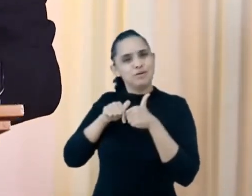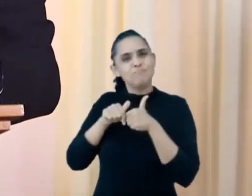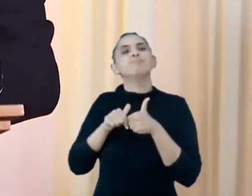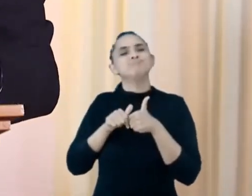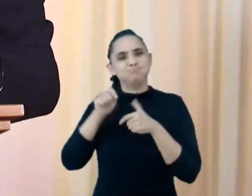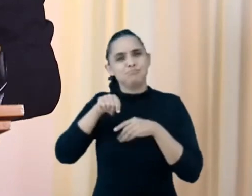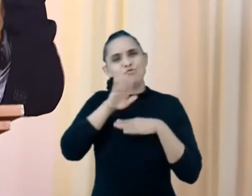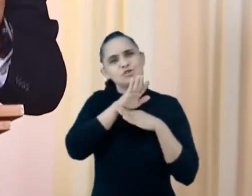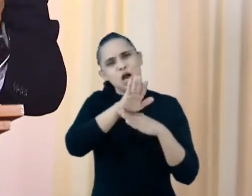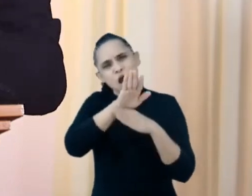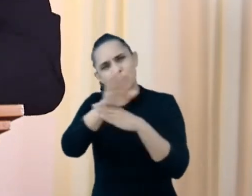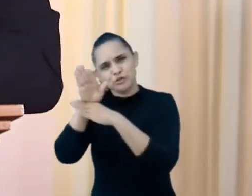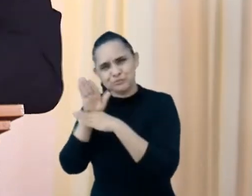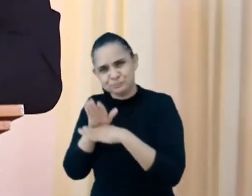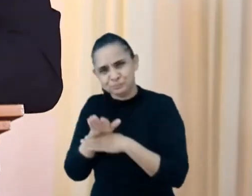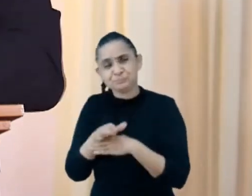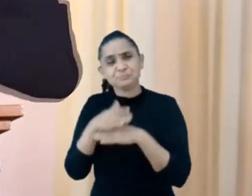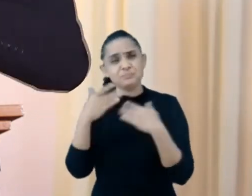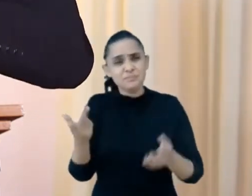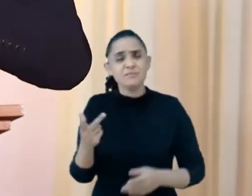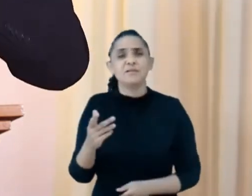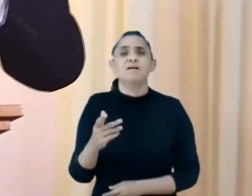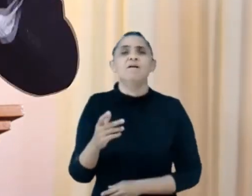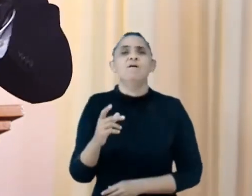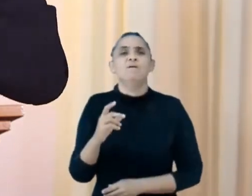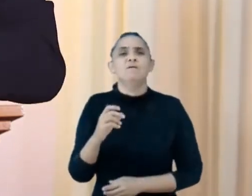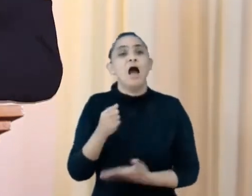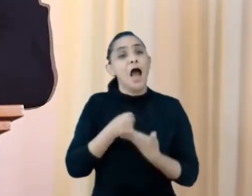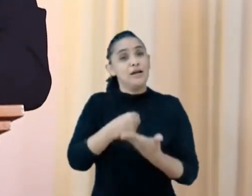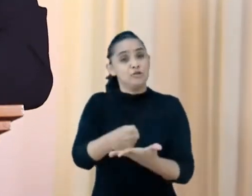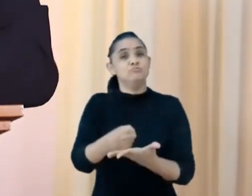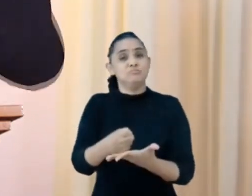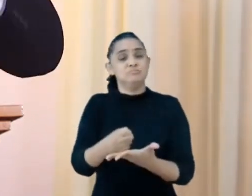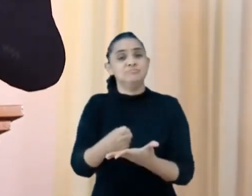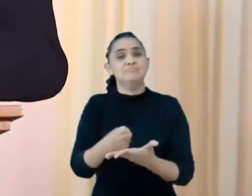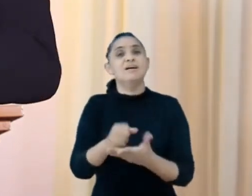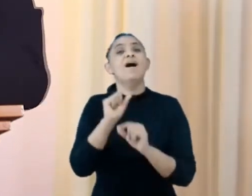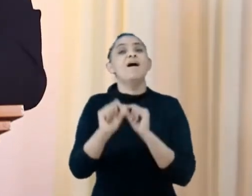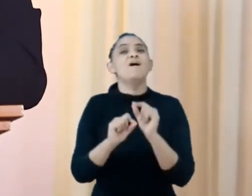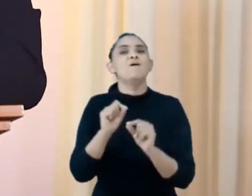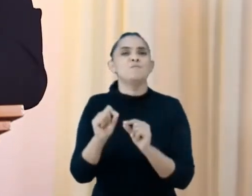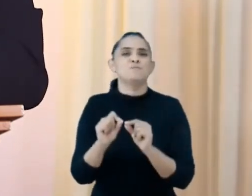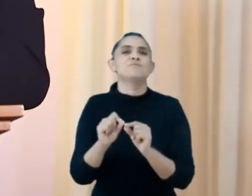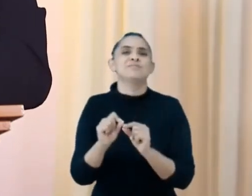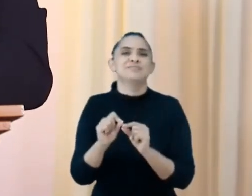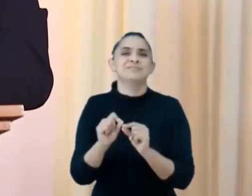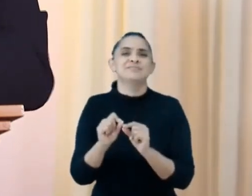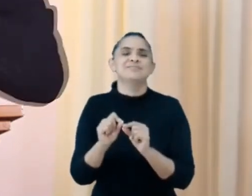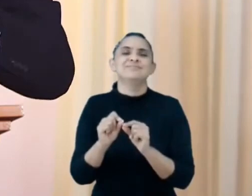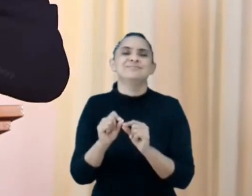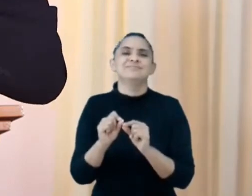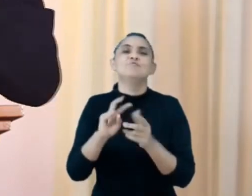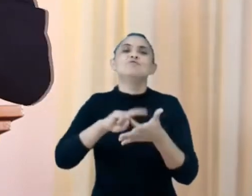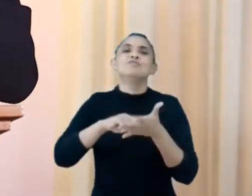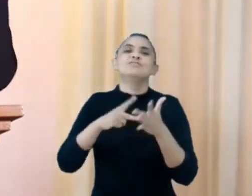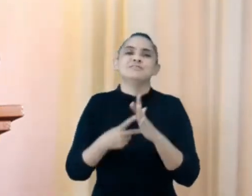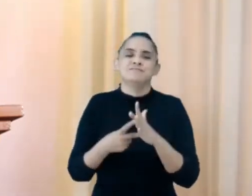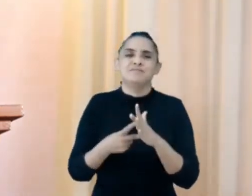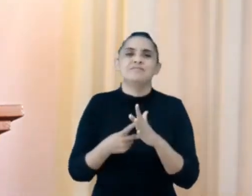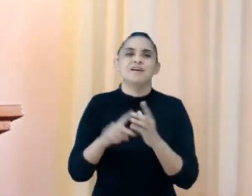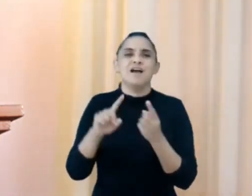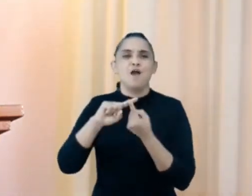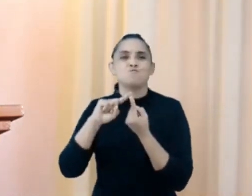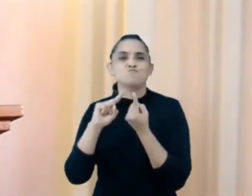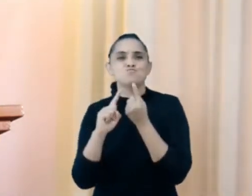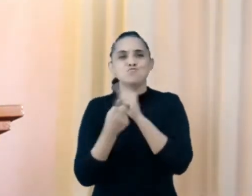caridade, na linguagem do apóstolo Paulo, é o contrário do furtar. Sabe que isso mexe muito